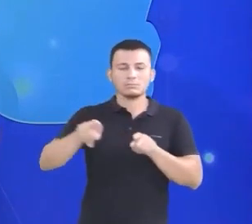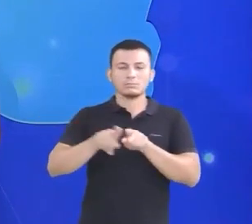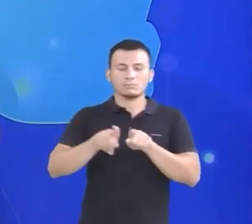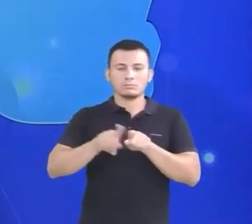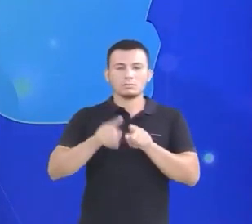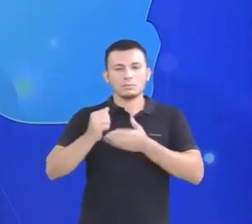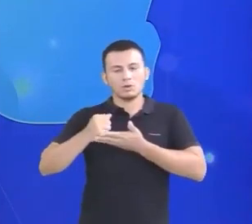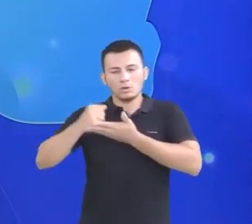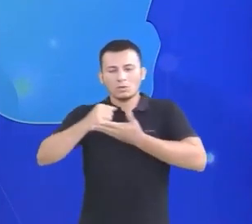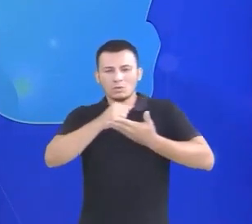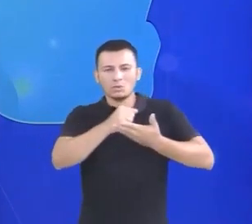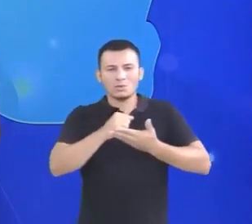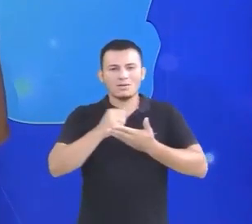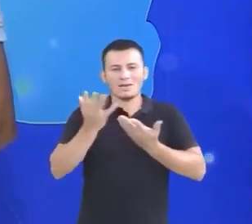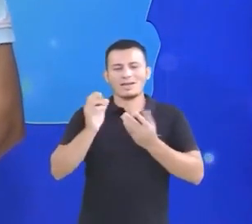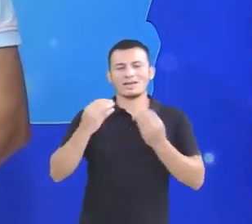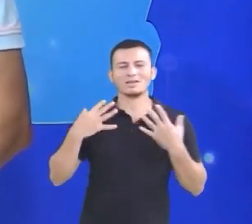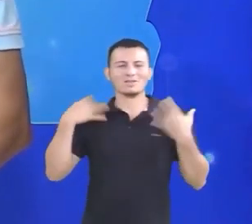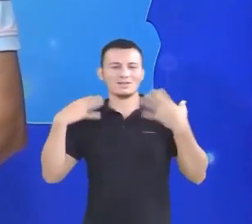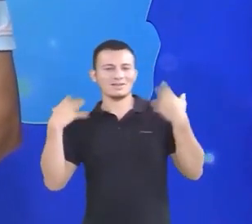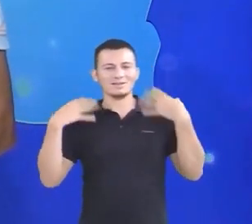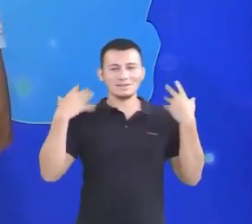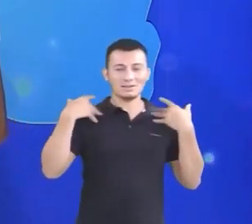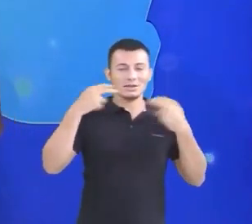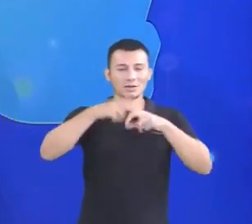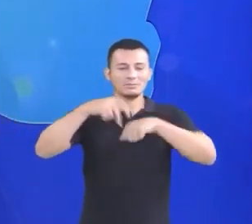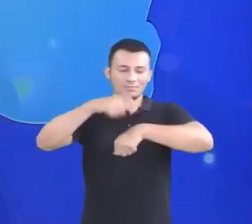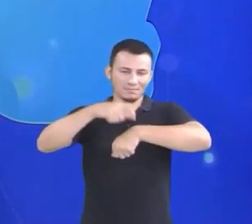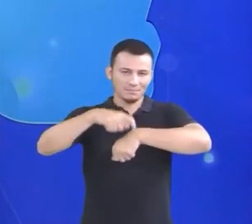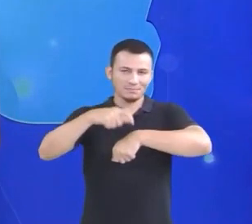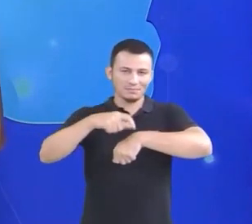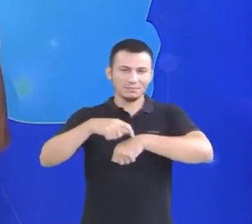a vocês a se divertirem nesse tempo em que a gente não pode